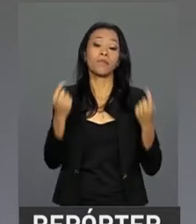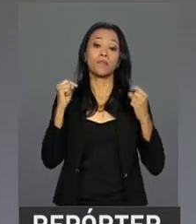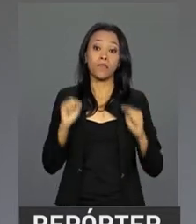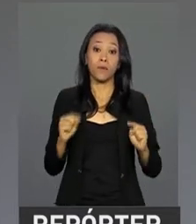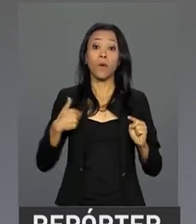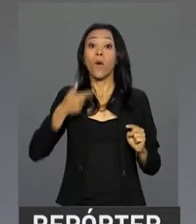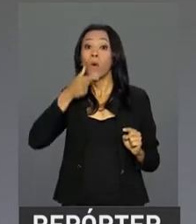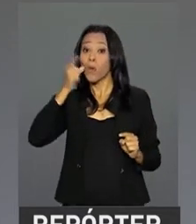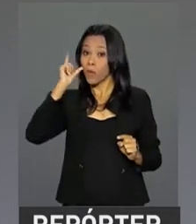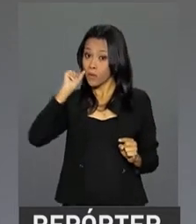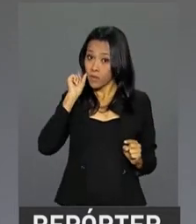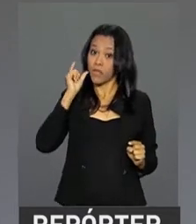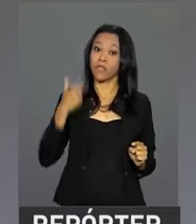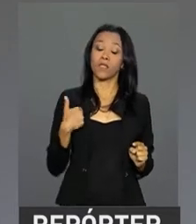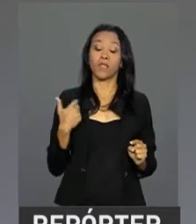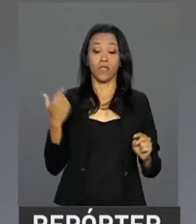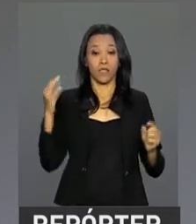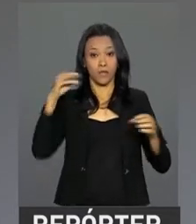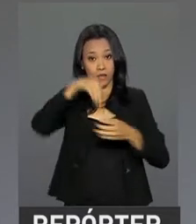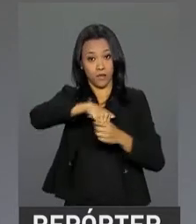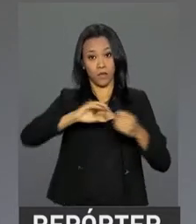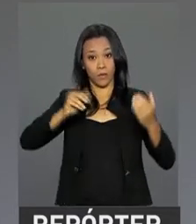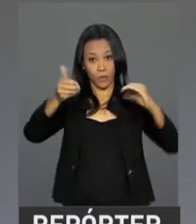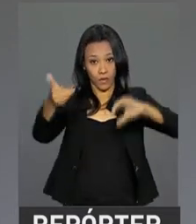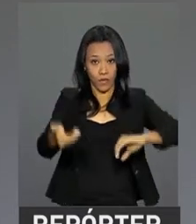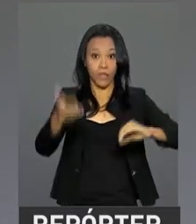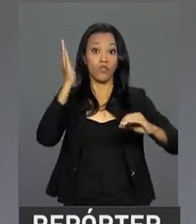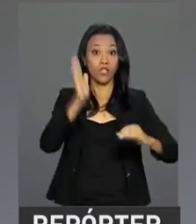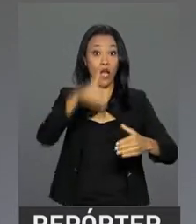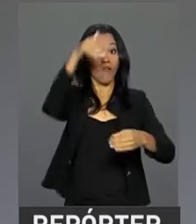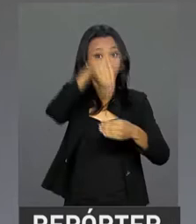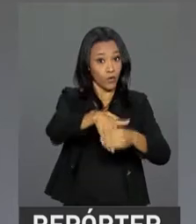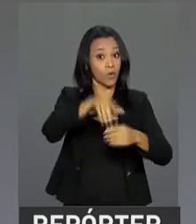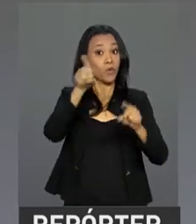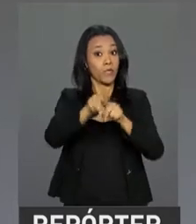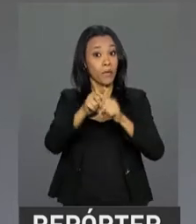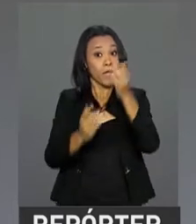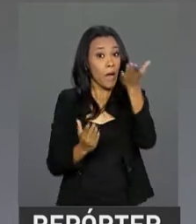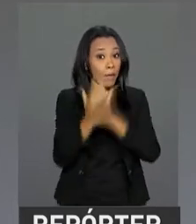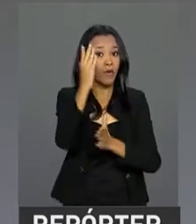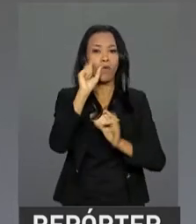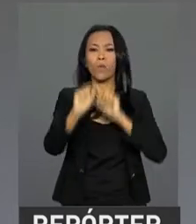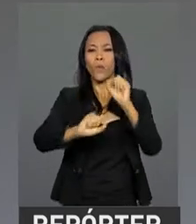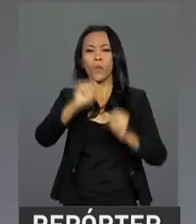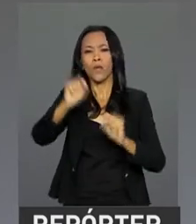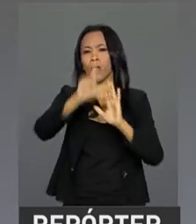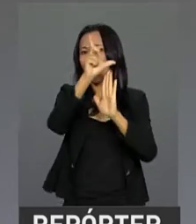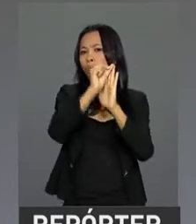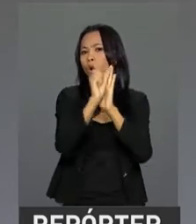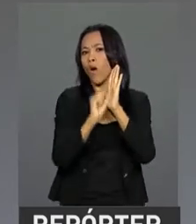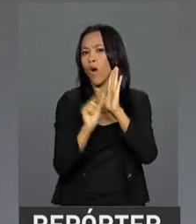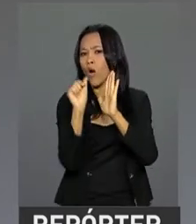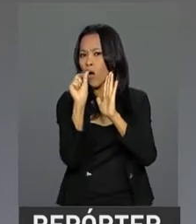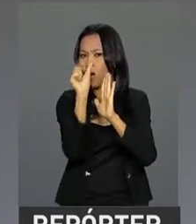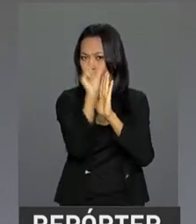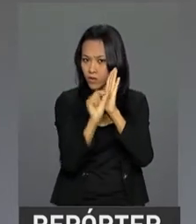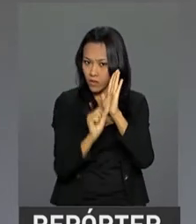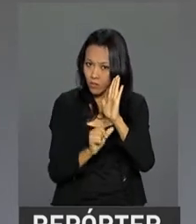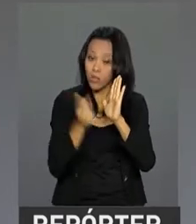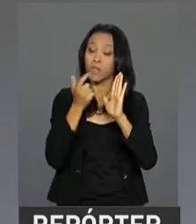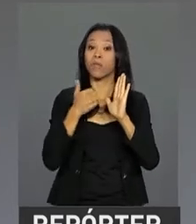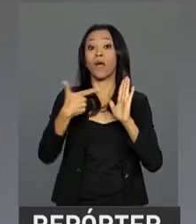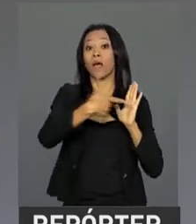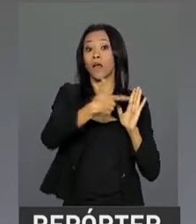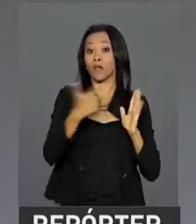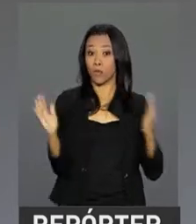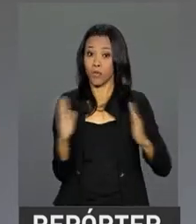ontem o congresso nacional votou e aprovou o orçamento de 2018 orçamento do país para 2018 como a projeção